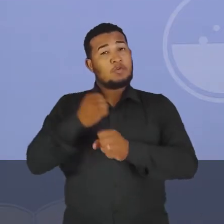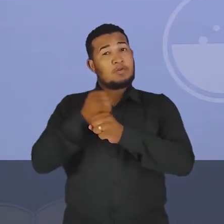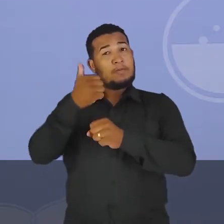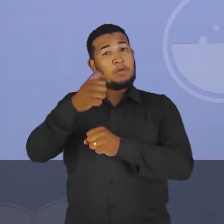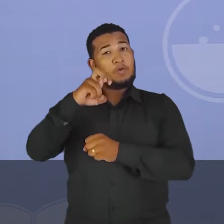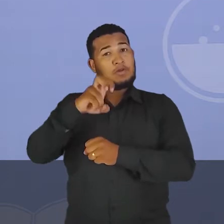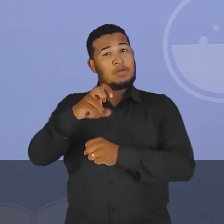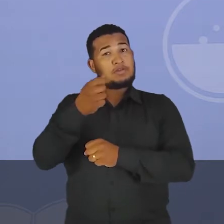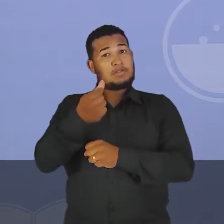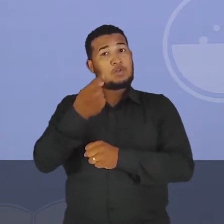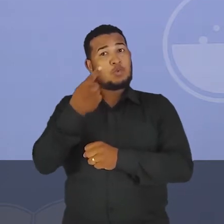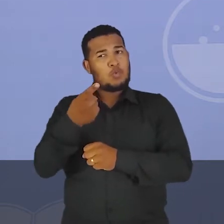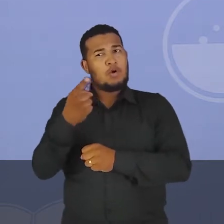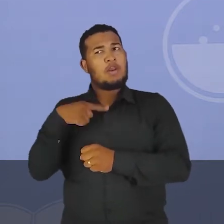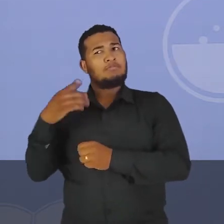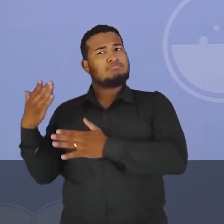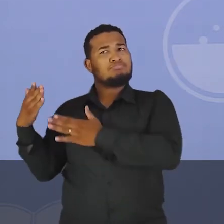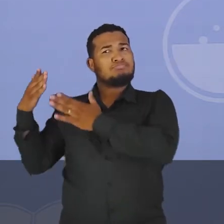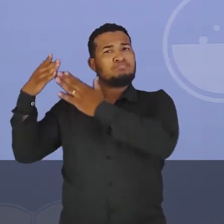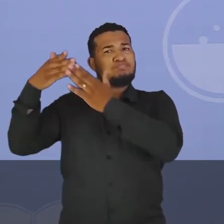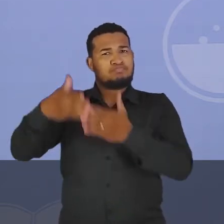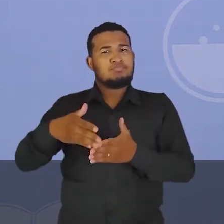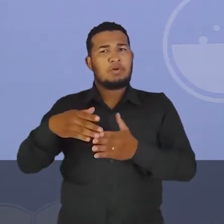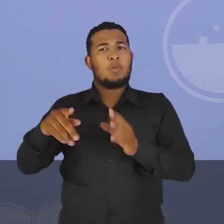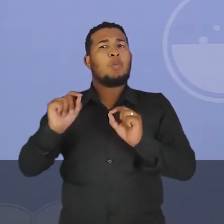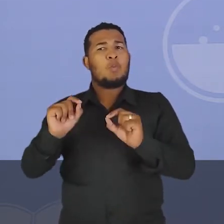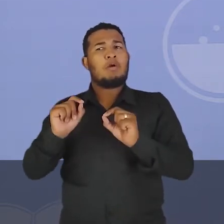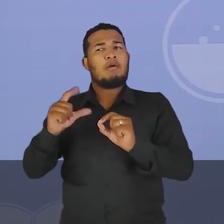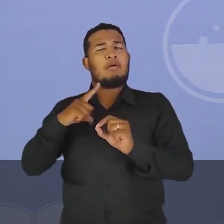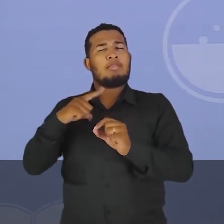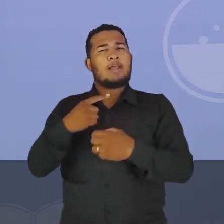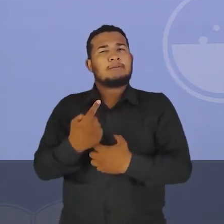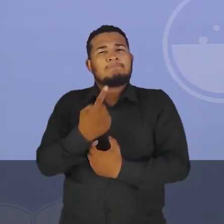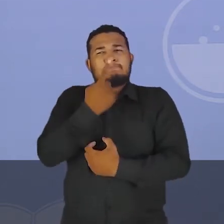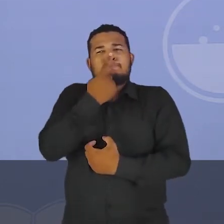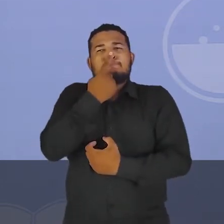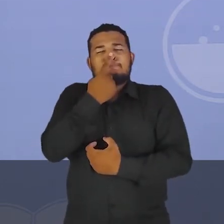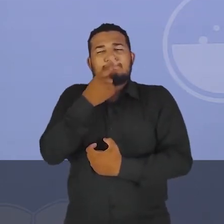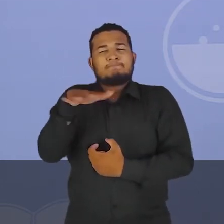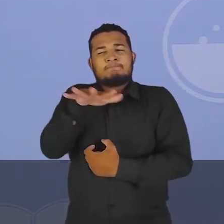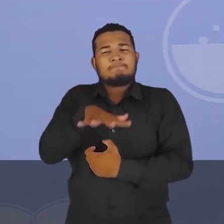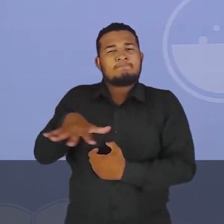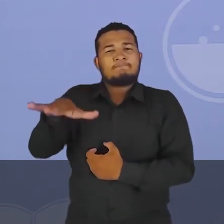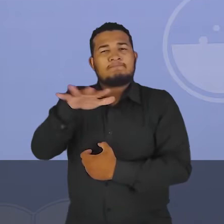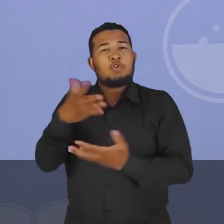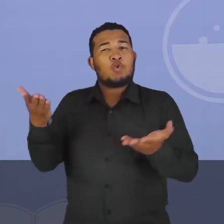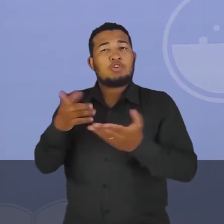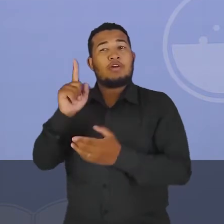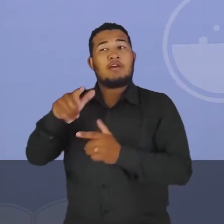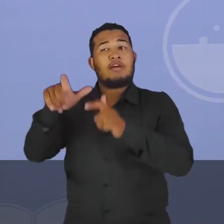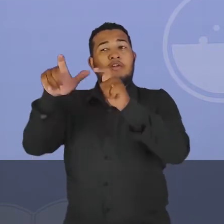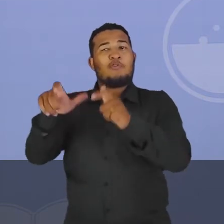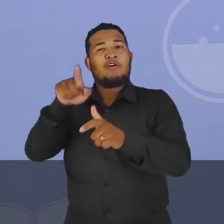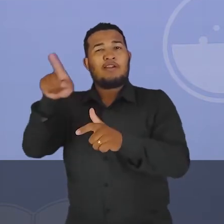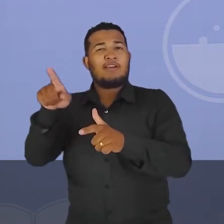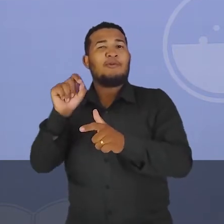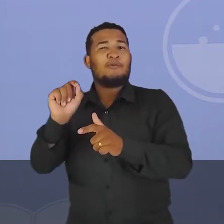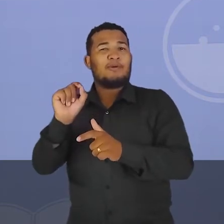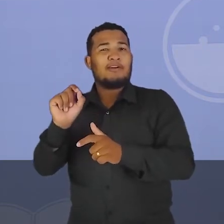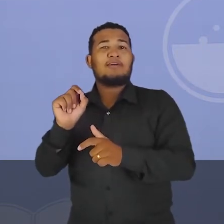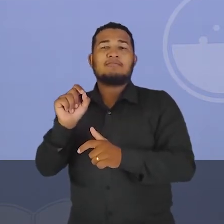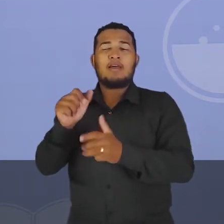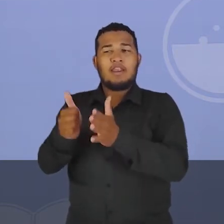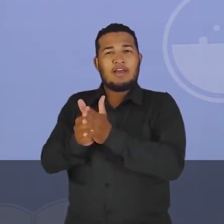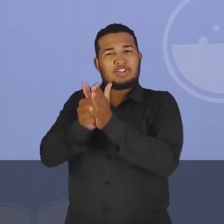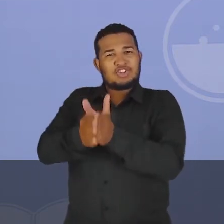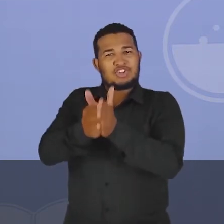1561, o padre José de Anchieta elegeu para o seu refúgio particular a aldeia de Heritiba, que hoje está ali naquela